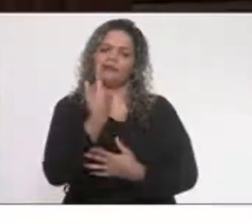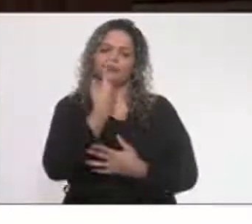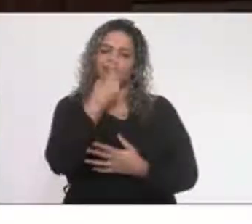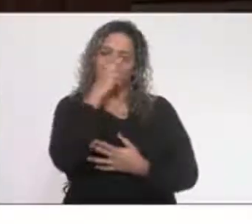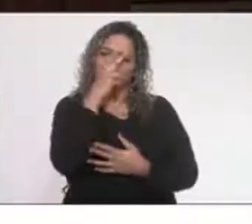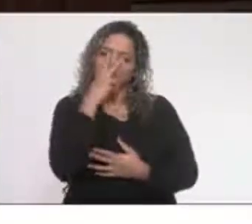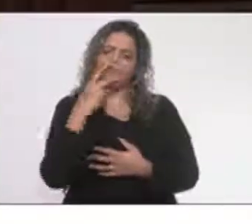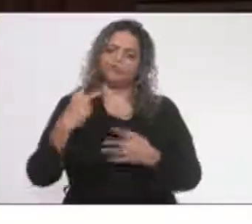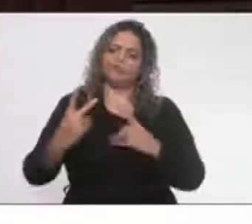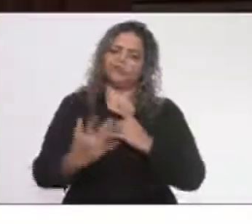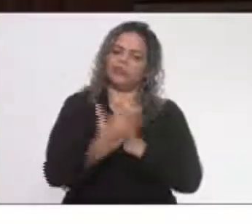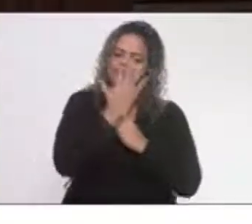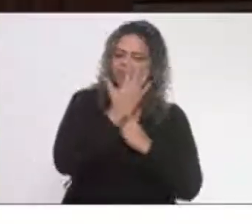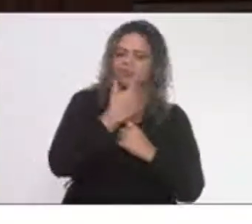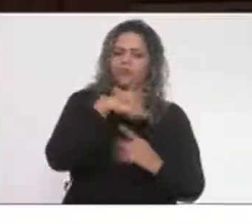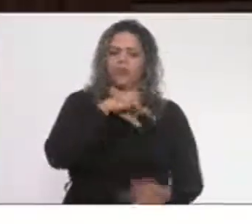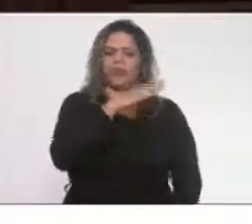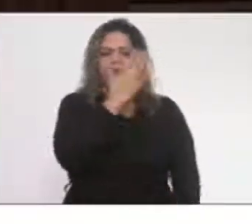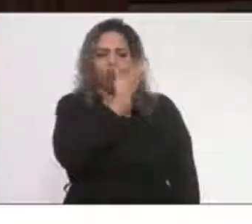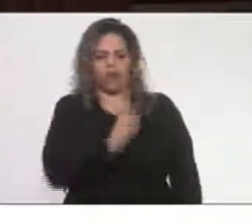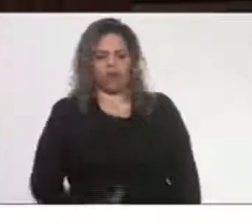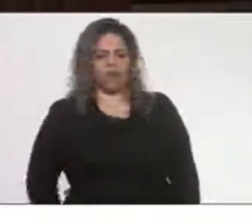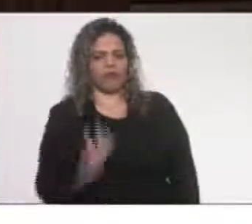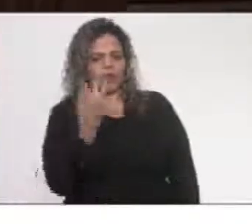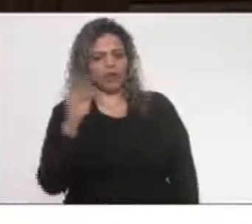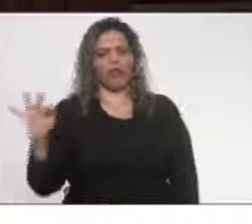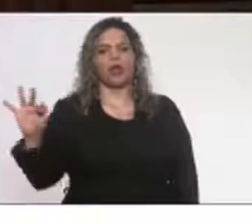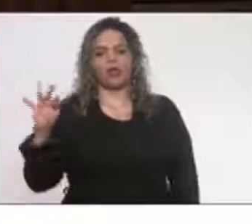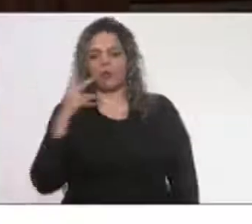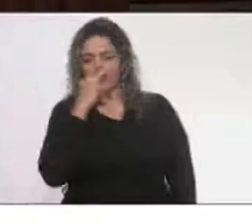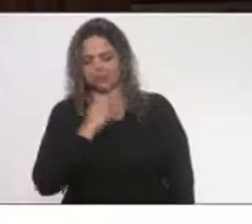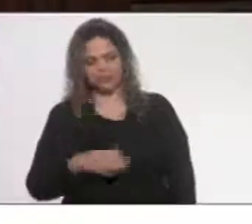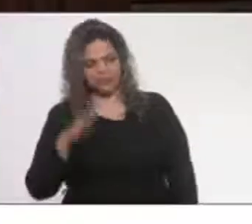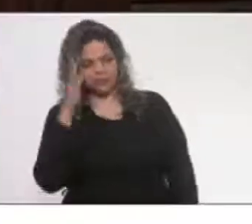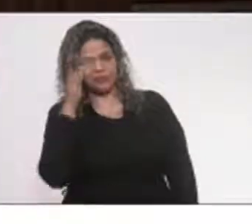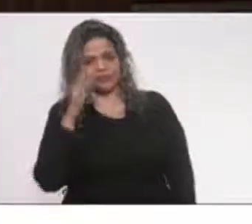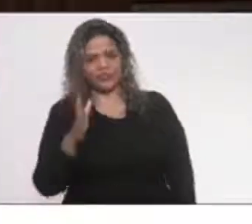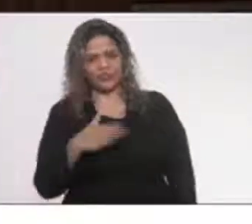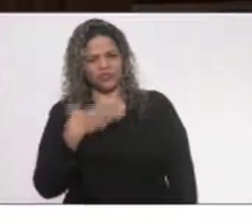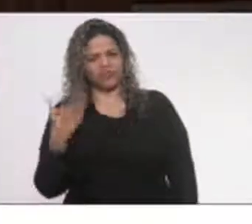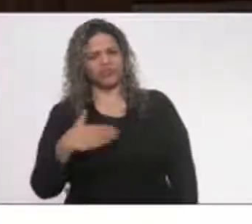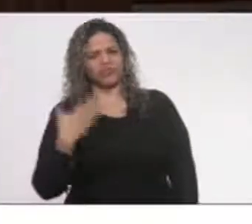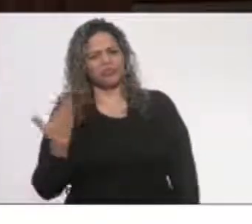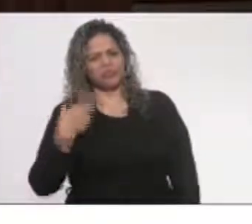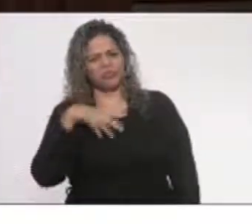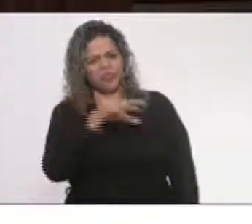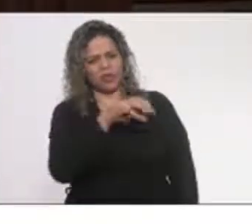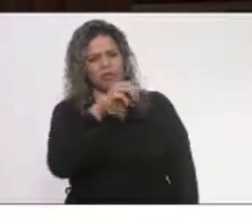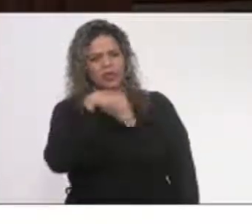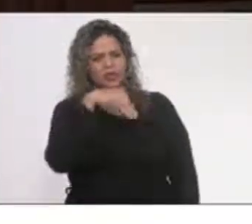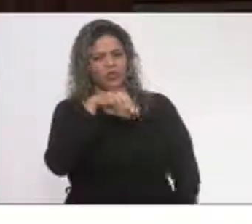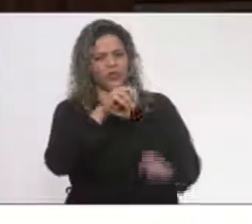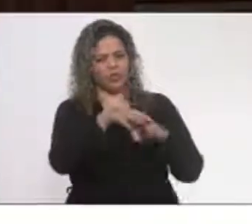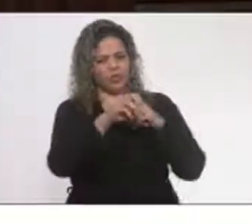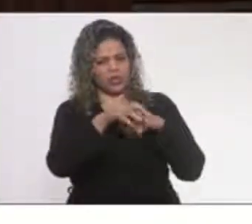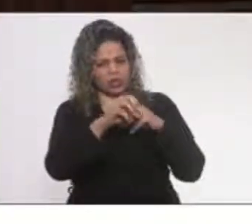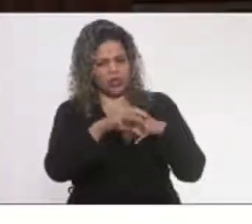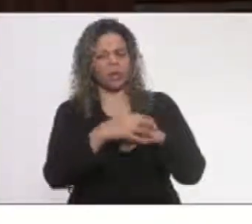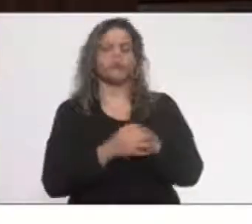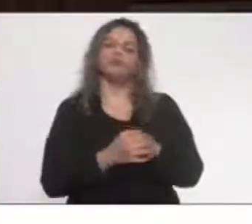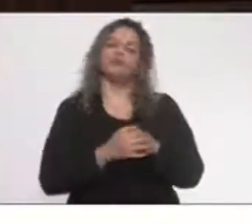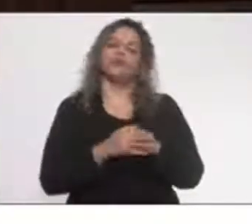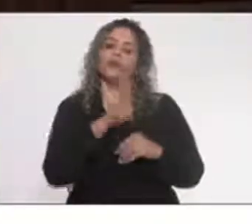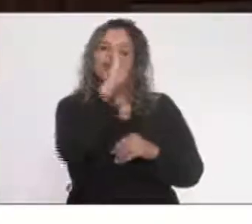açoitadas pelo governo federal, que curiosamente, espantosamente, passaram a ter no Ministério da Educação o